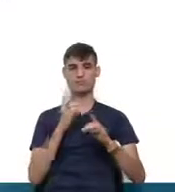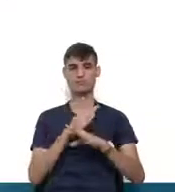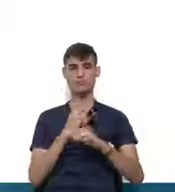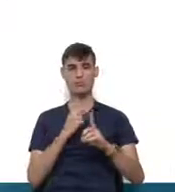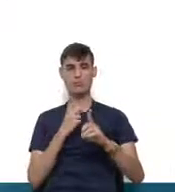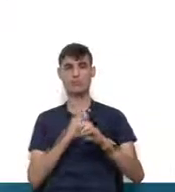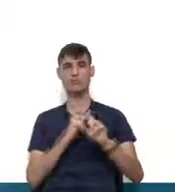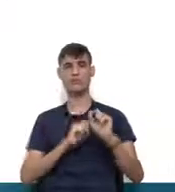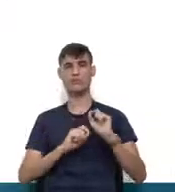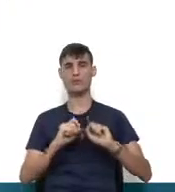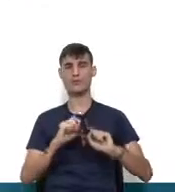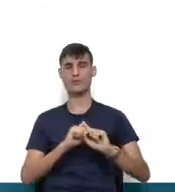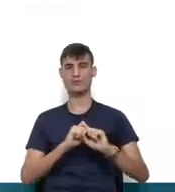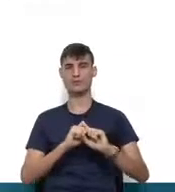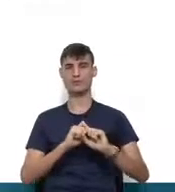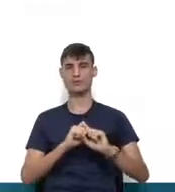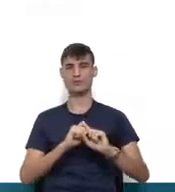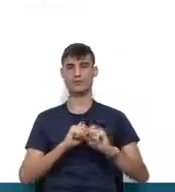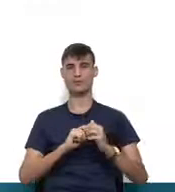encontrar que